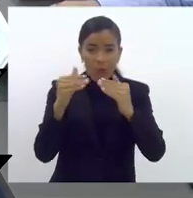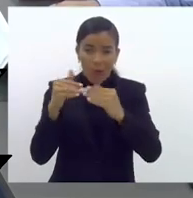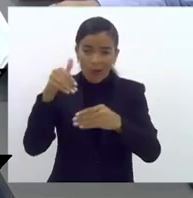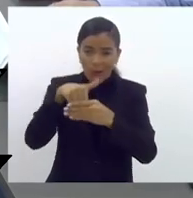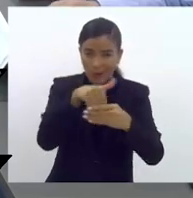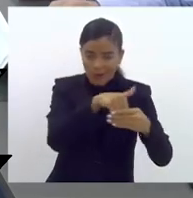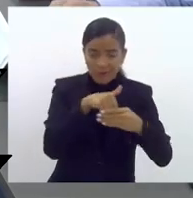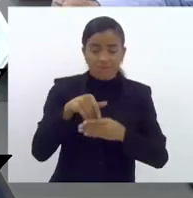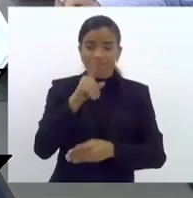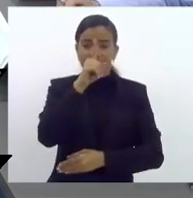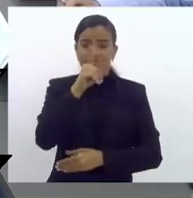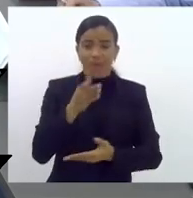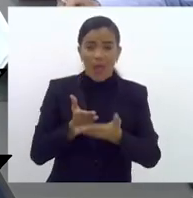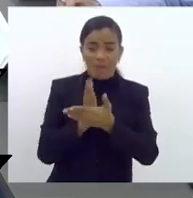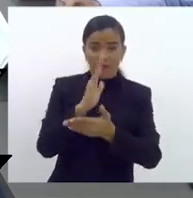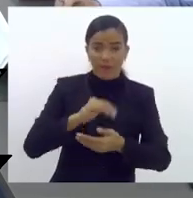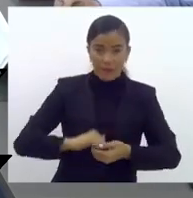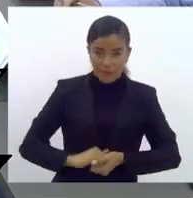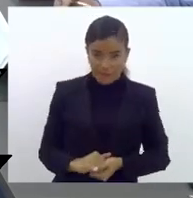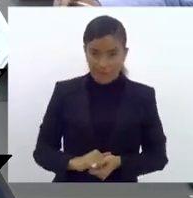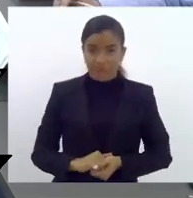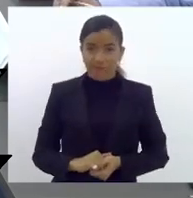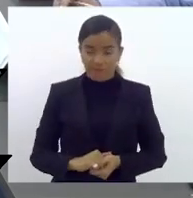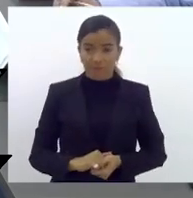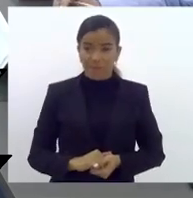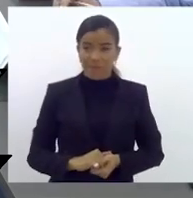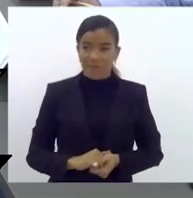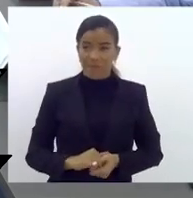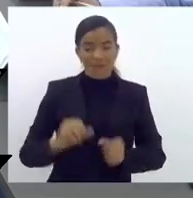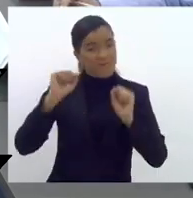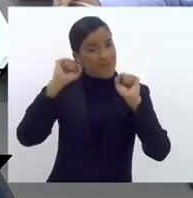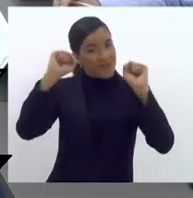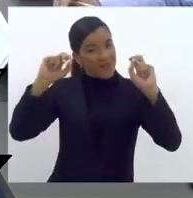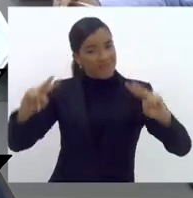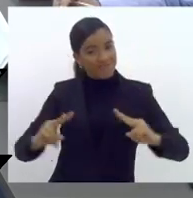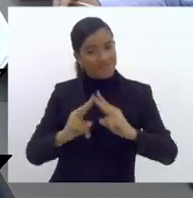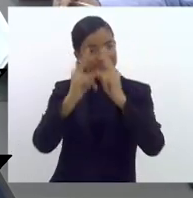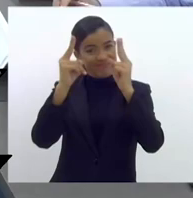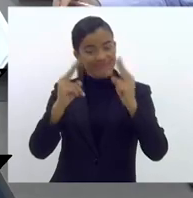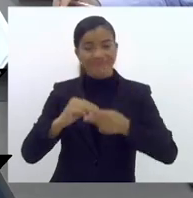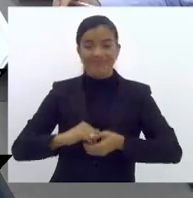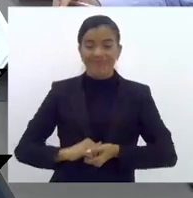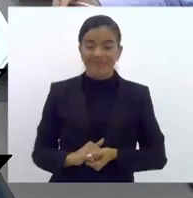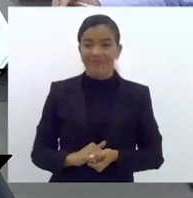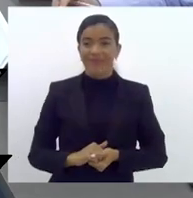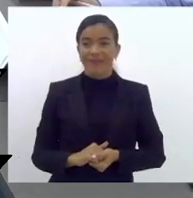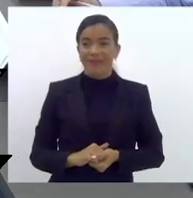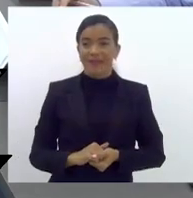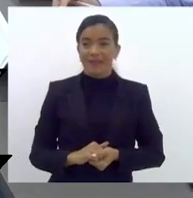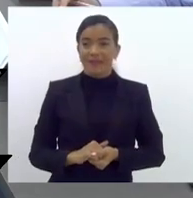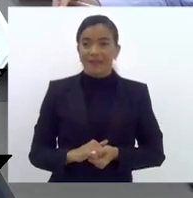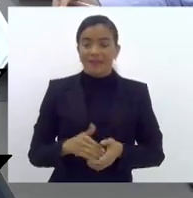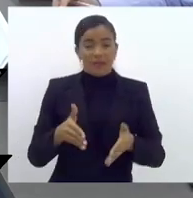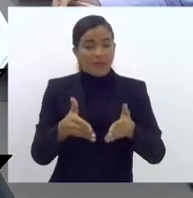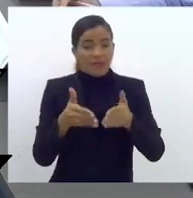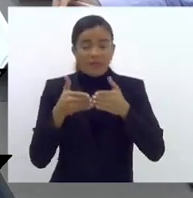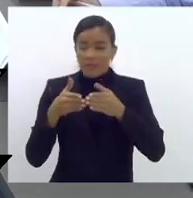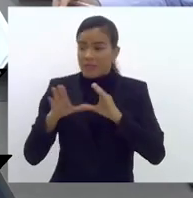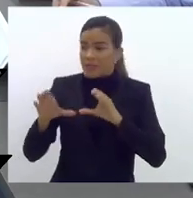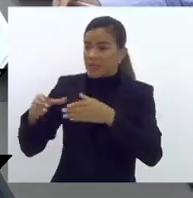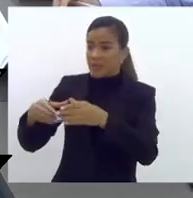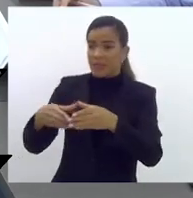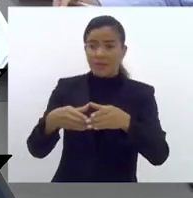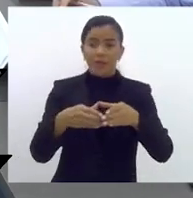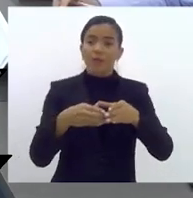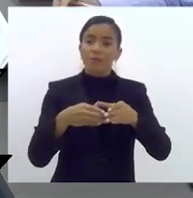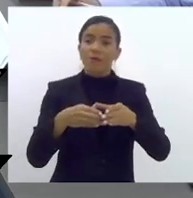aprovam permaneçam Como estão aprovados por fim peço-vene né que eu licença ao colegiado para que a gente